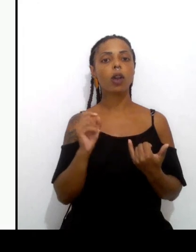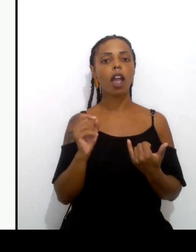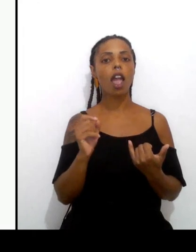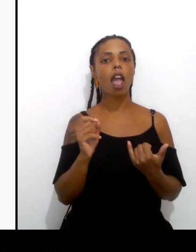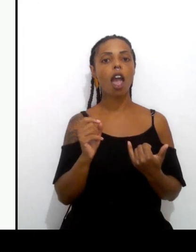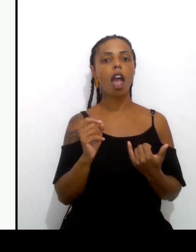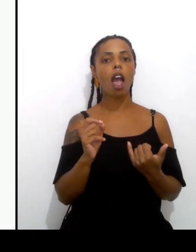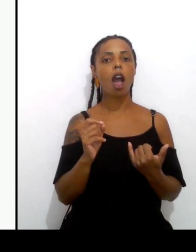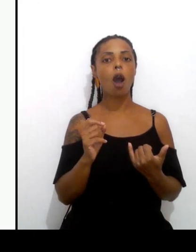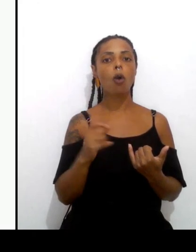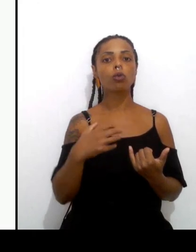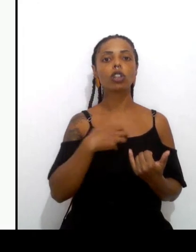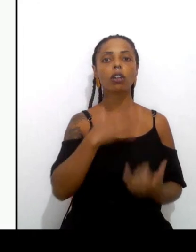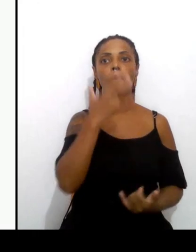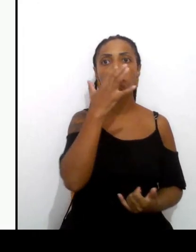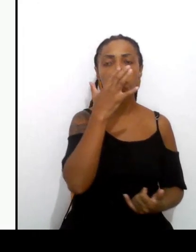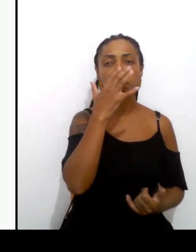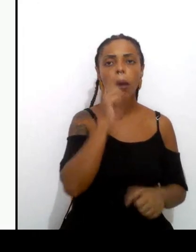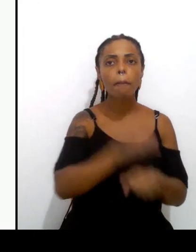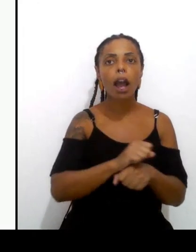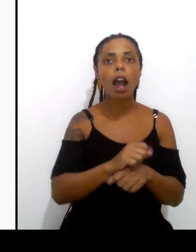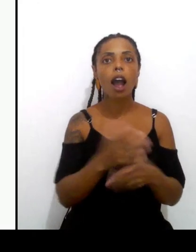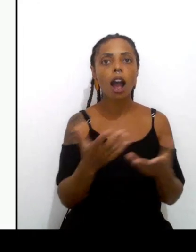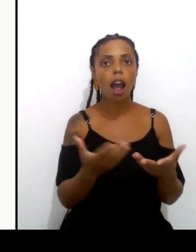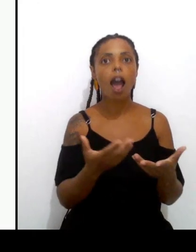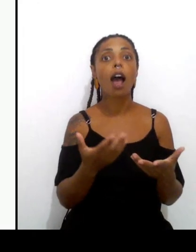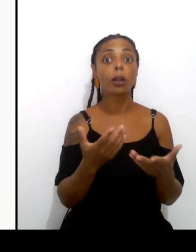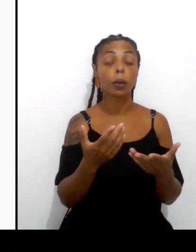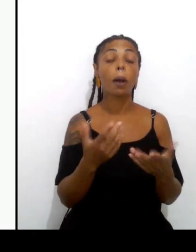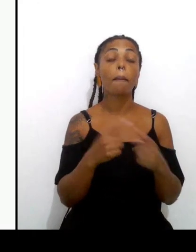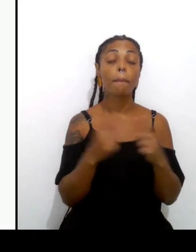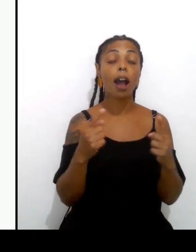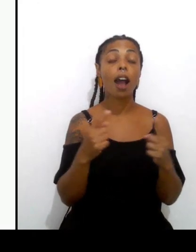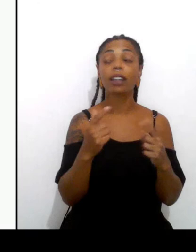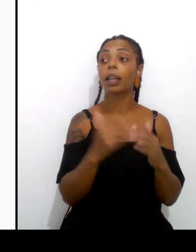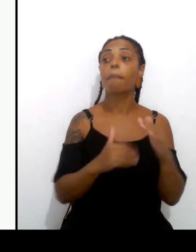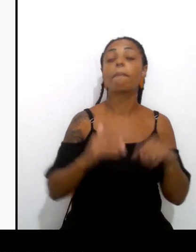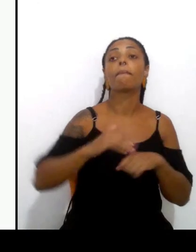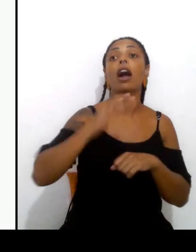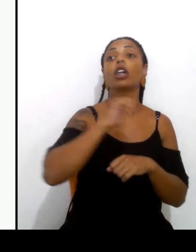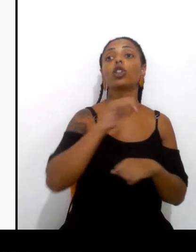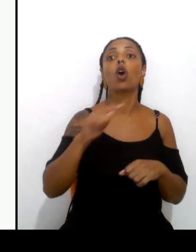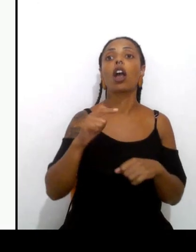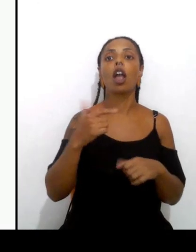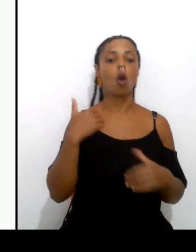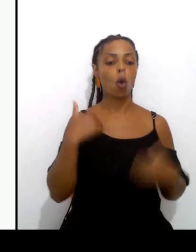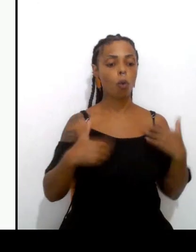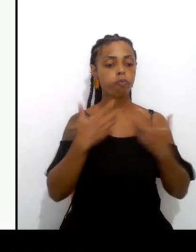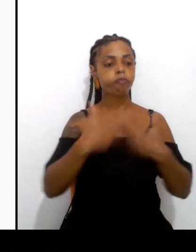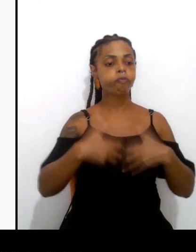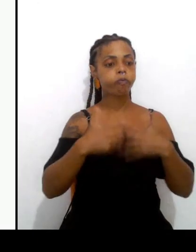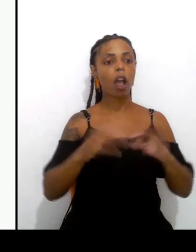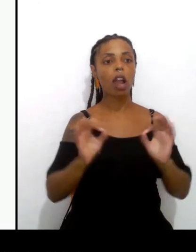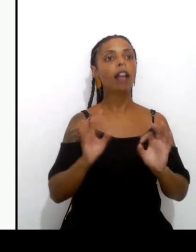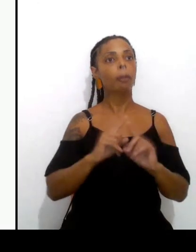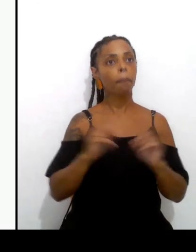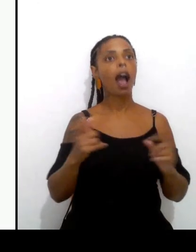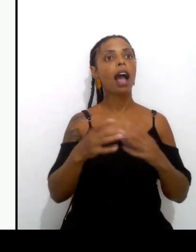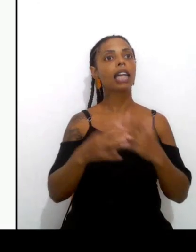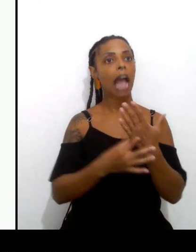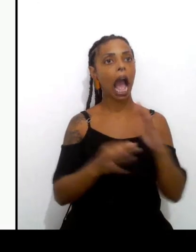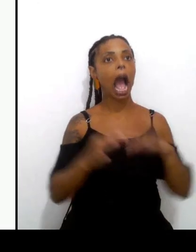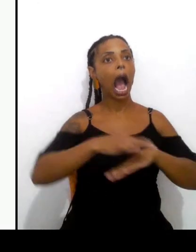e excede os limites da atividade orgânica o desafio de bacon aqui é a